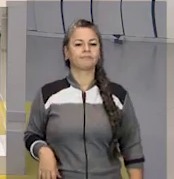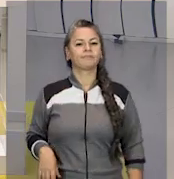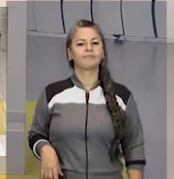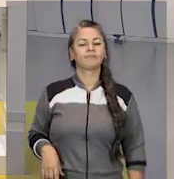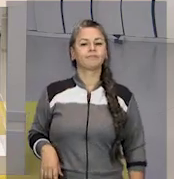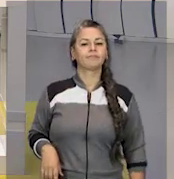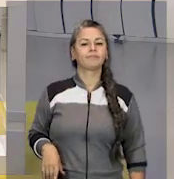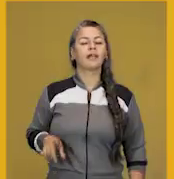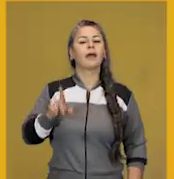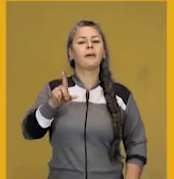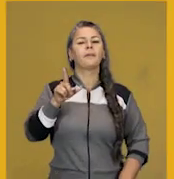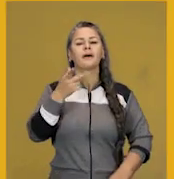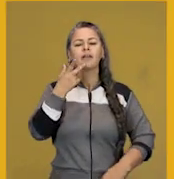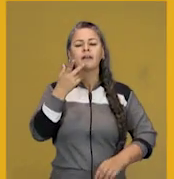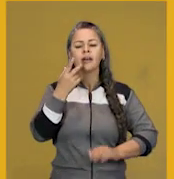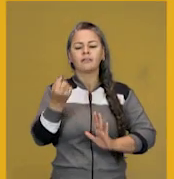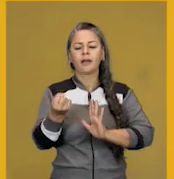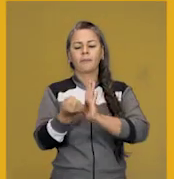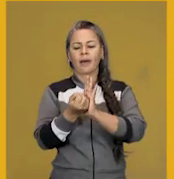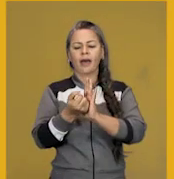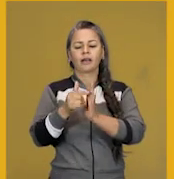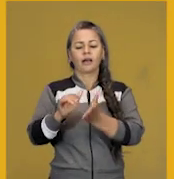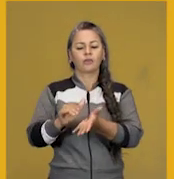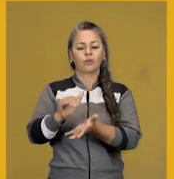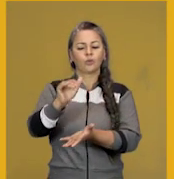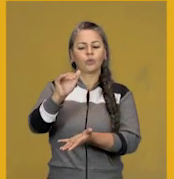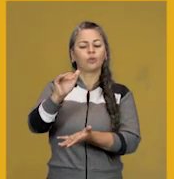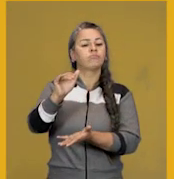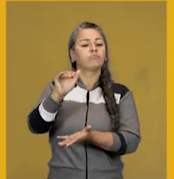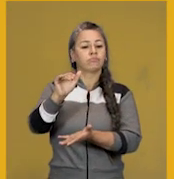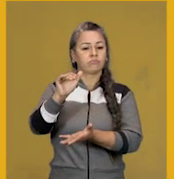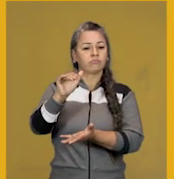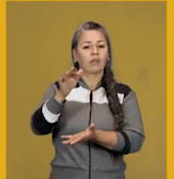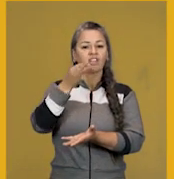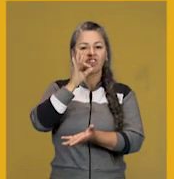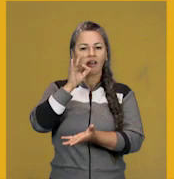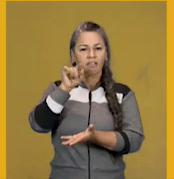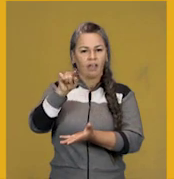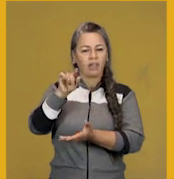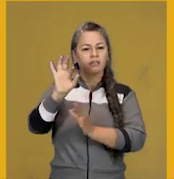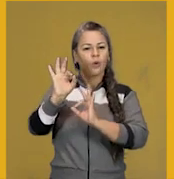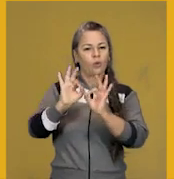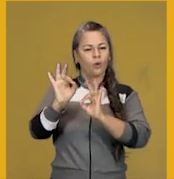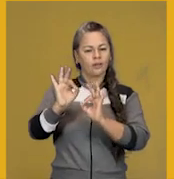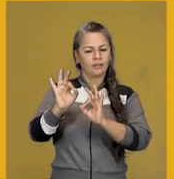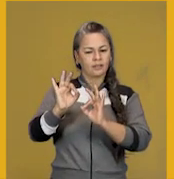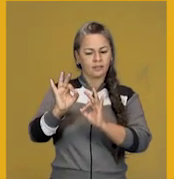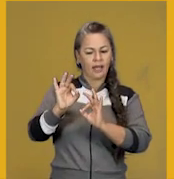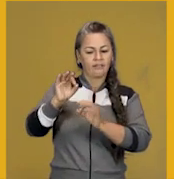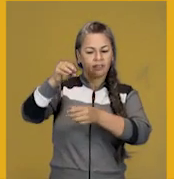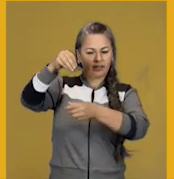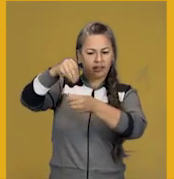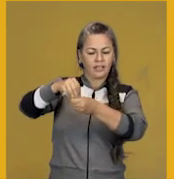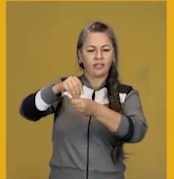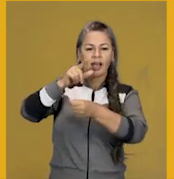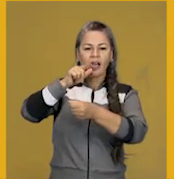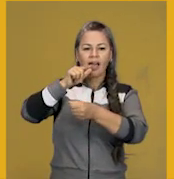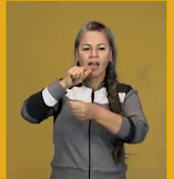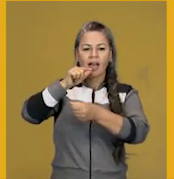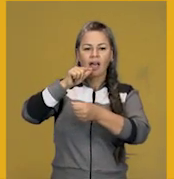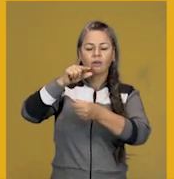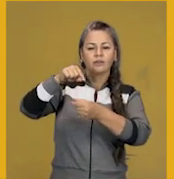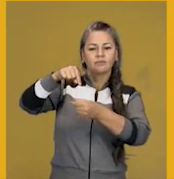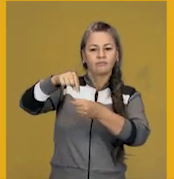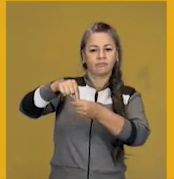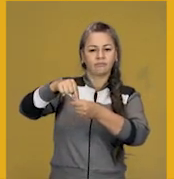uma categoria a um modelo de garrafa térmica, são preparadas e misturadas em uma garrafa 2 amostras de